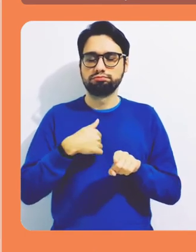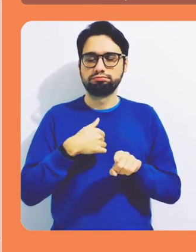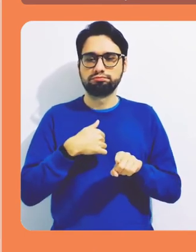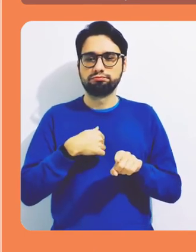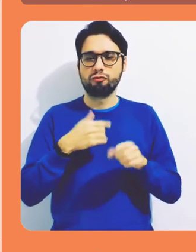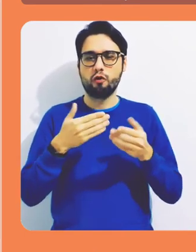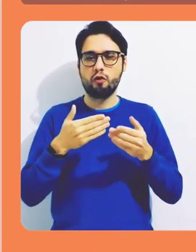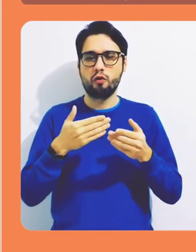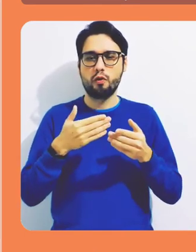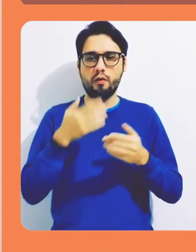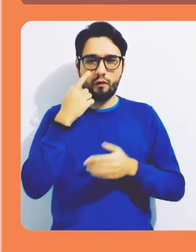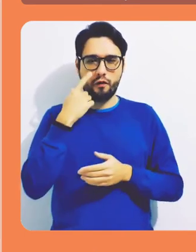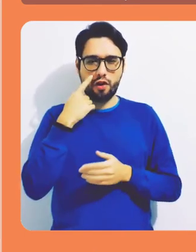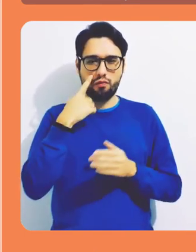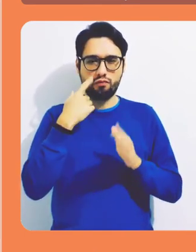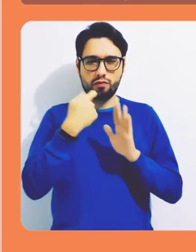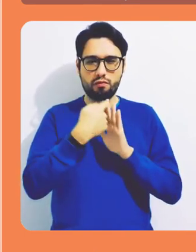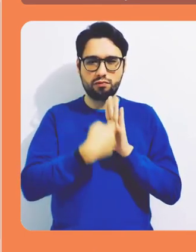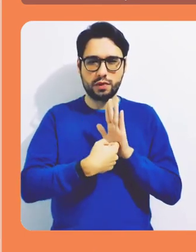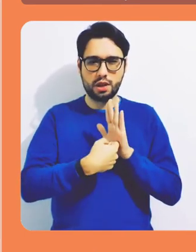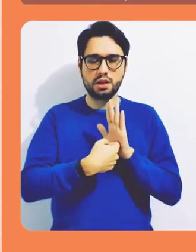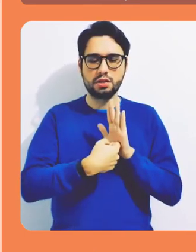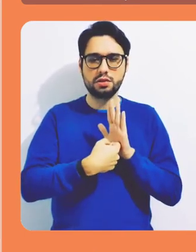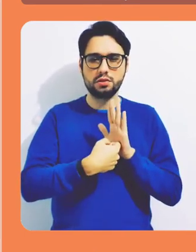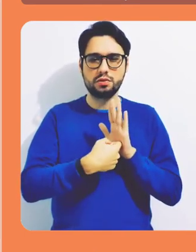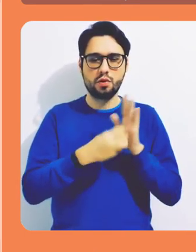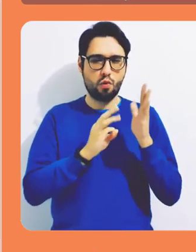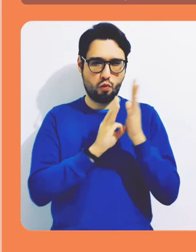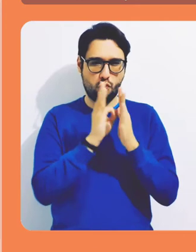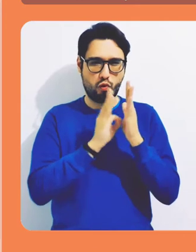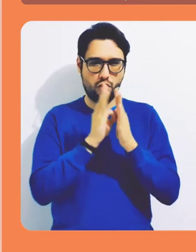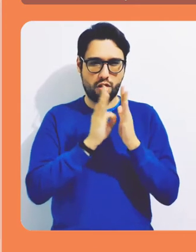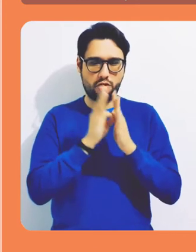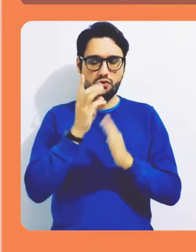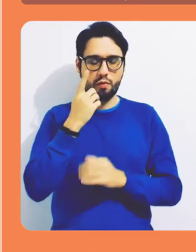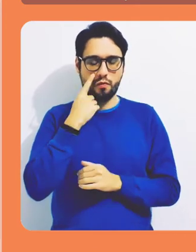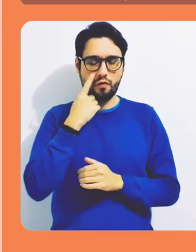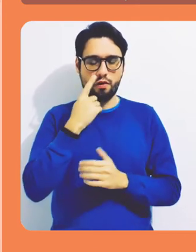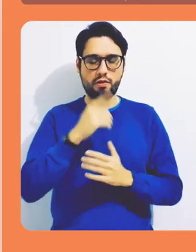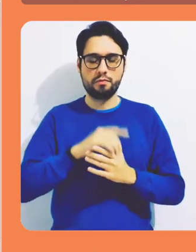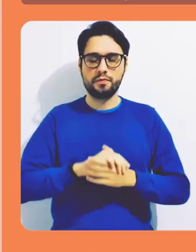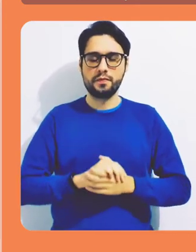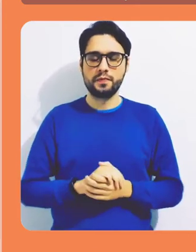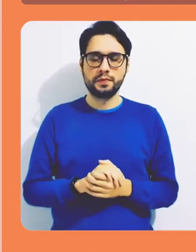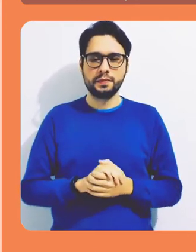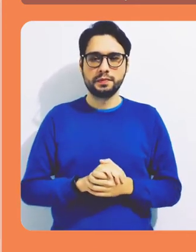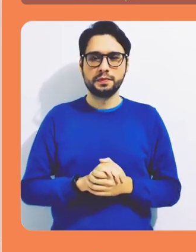aqui um texto, ó, do Word.